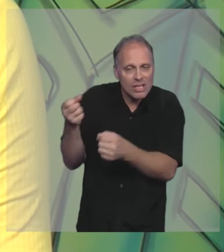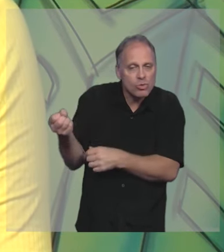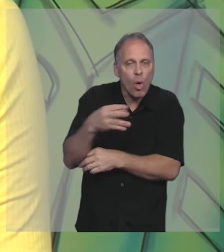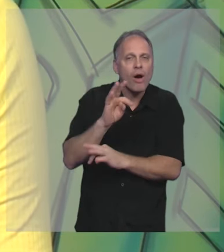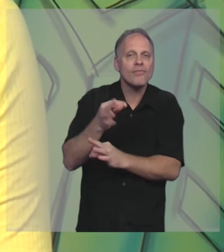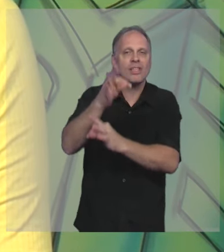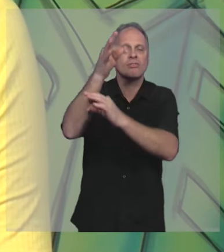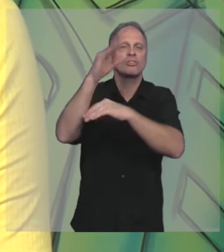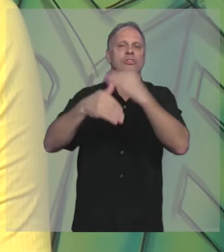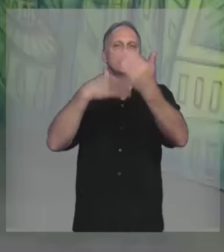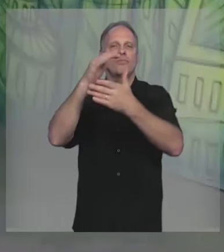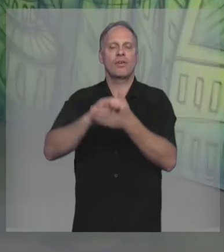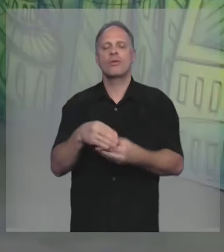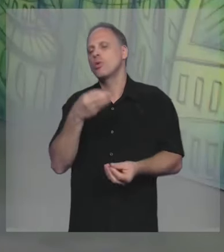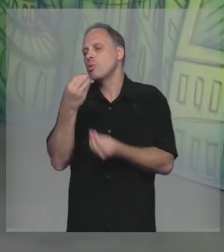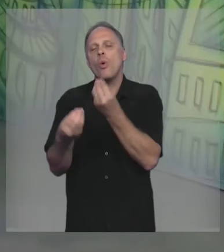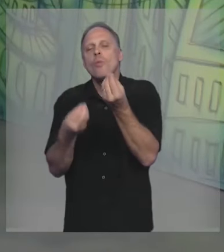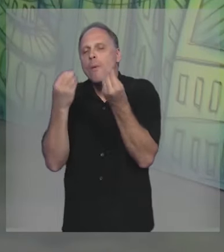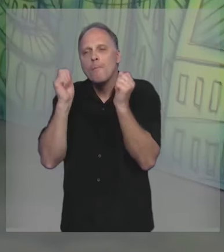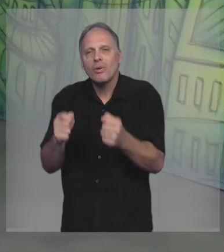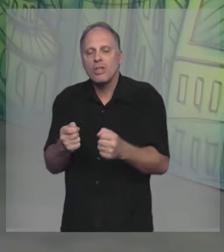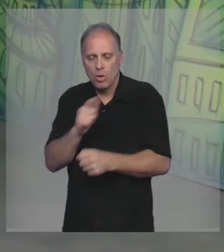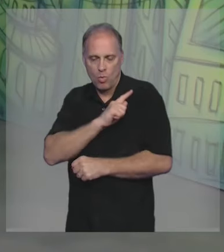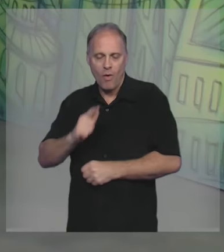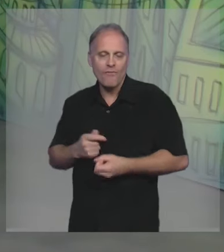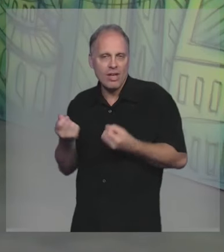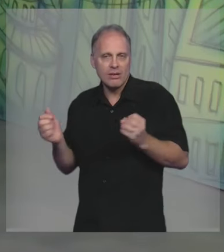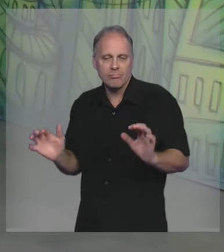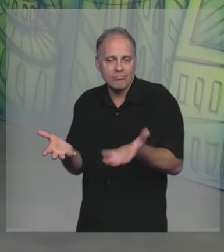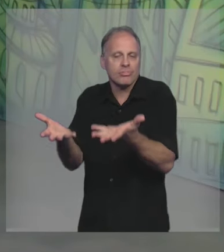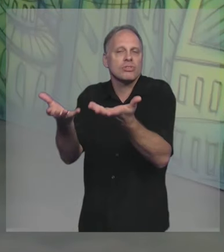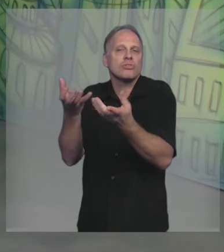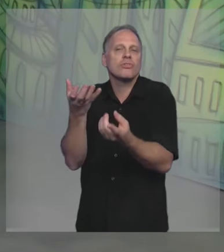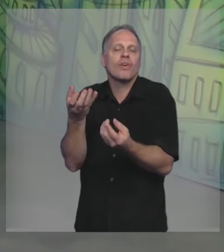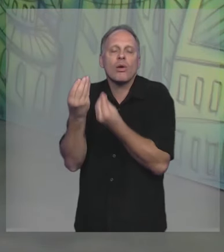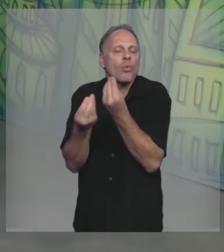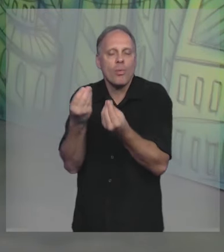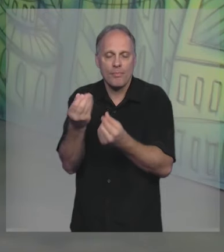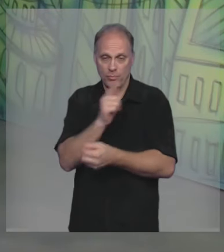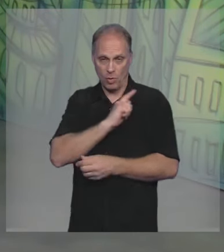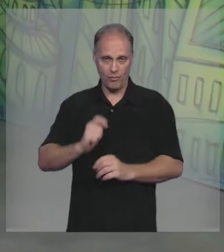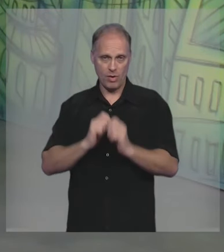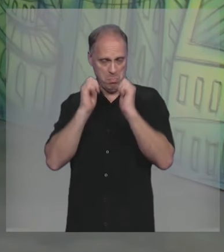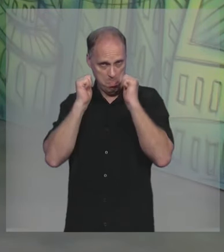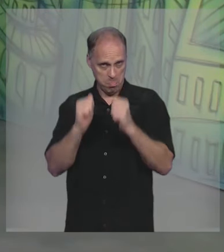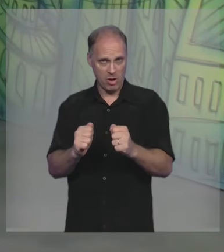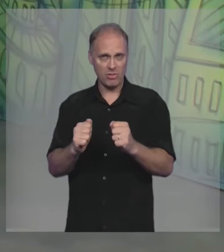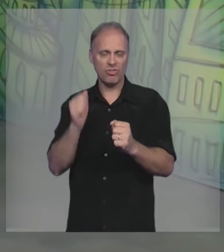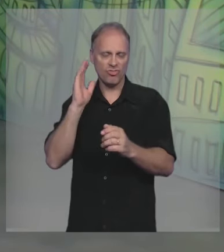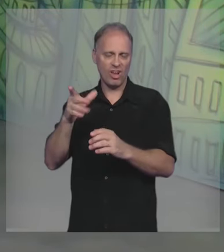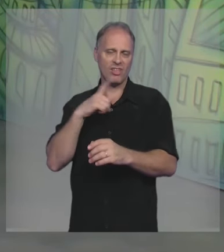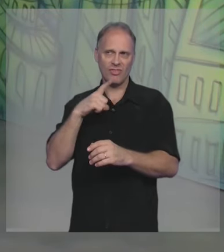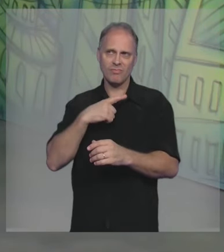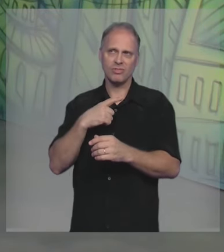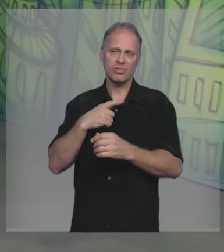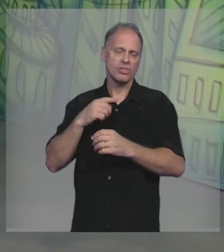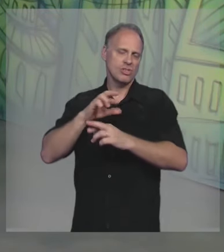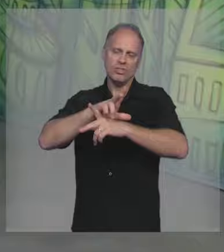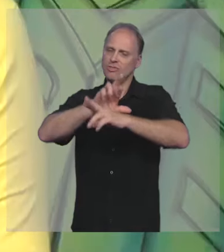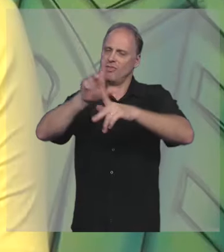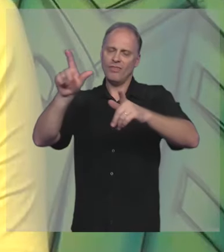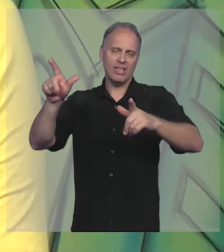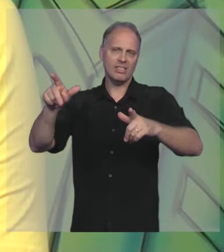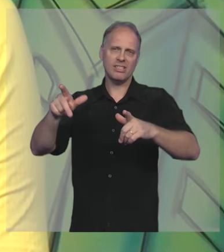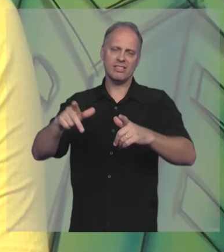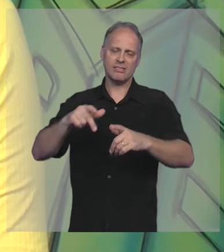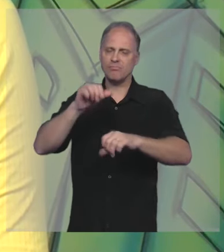fazer isso. E como o governo poderia incentivar isso? De que forma, professora? O governo pode incentivar isso, já que nós tivemos inúmeras elevações, né,